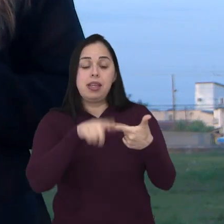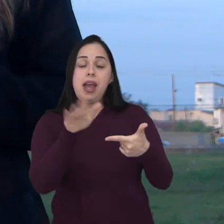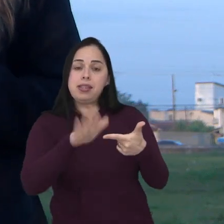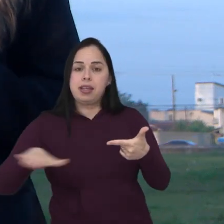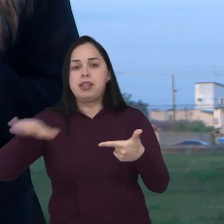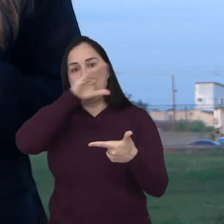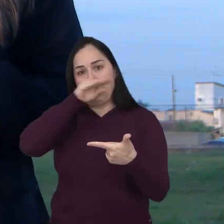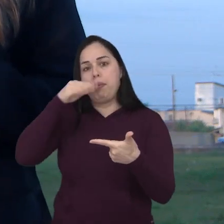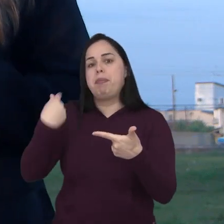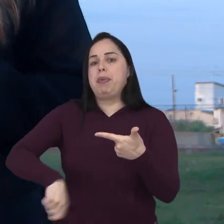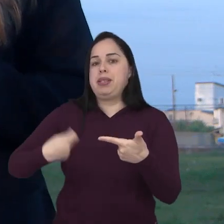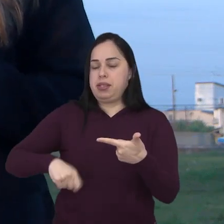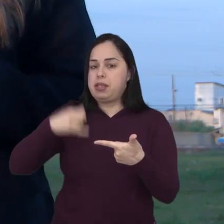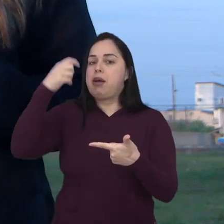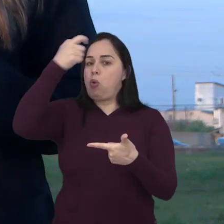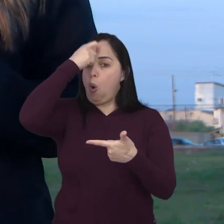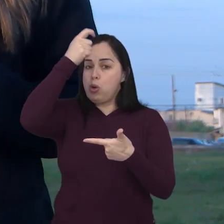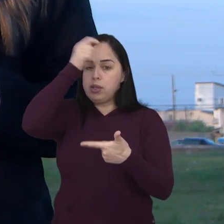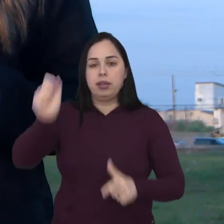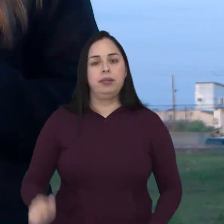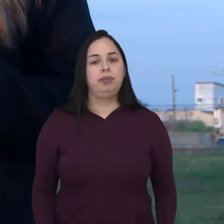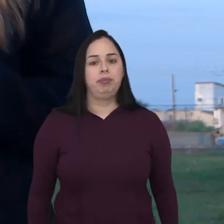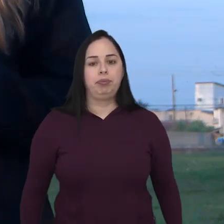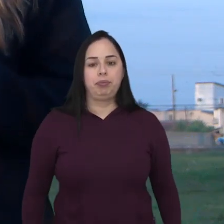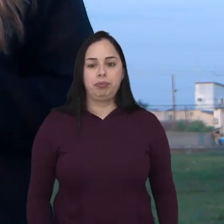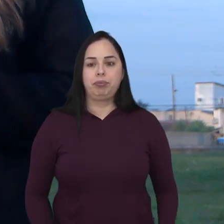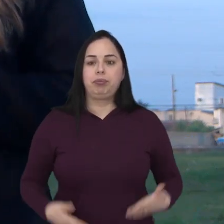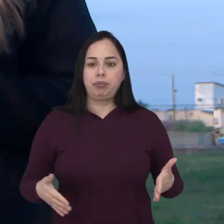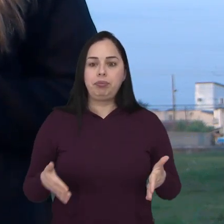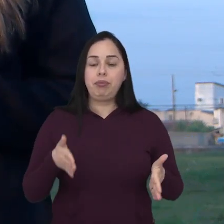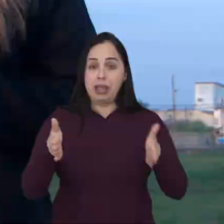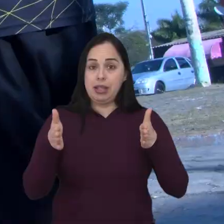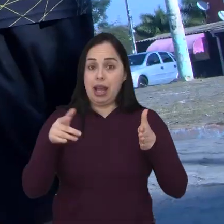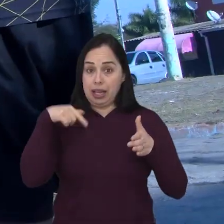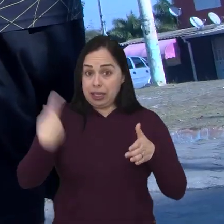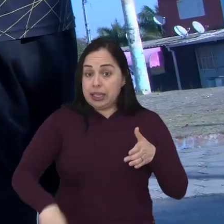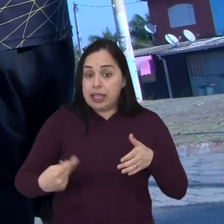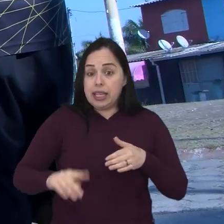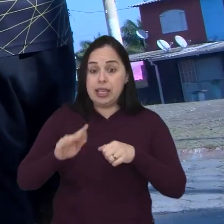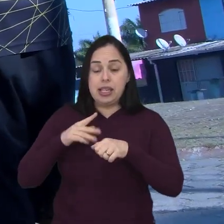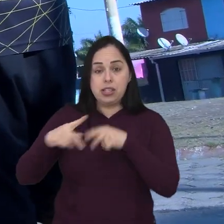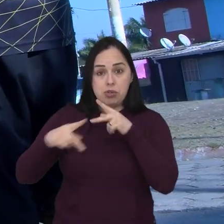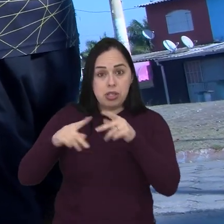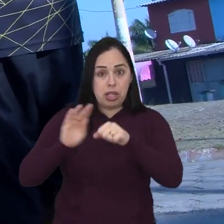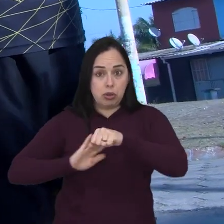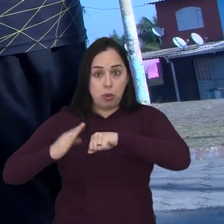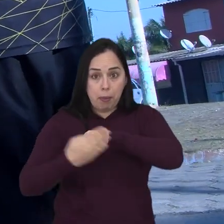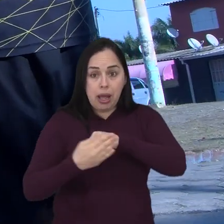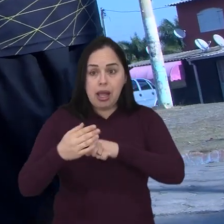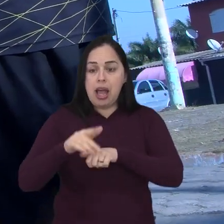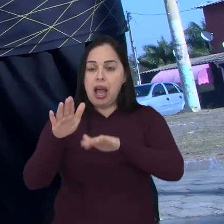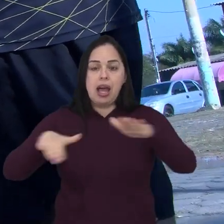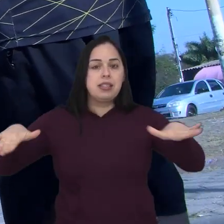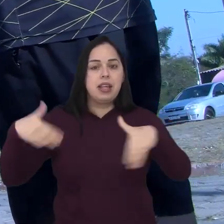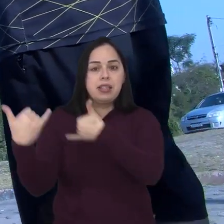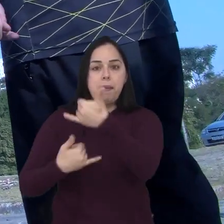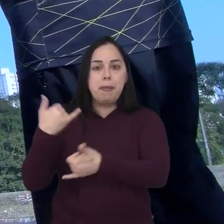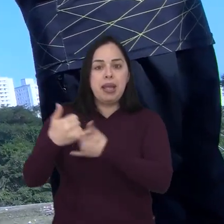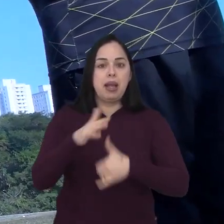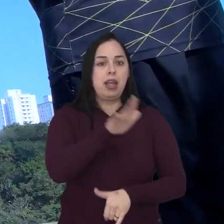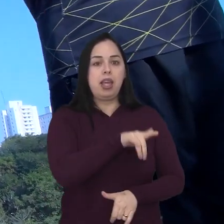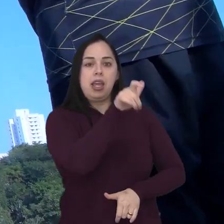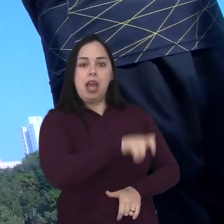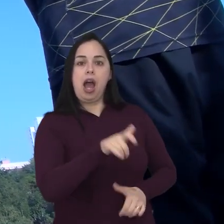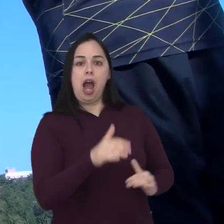famílias e também das crianças e adolescentes que brincam com esse tipo de objeto. Neste bairro, em São José dos Campos, a garotada brinca